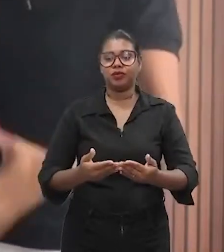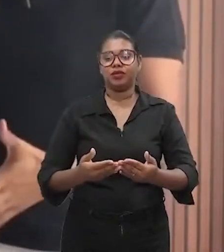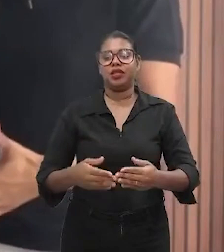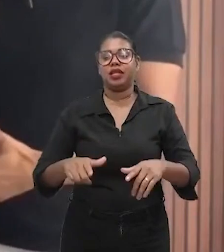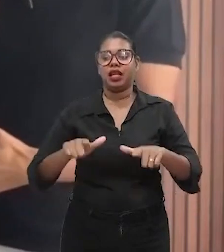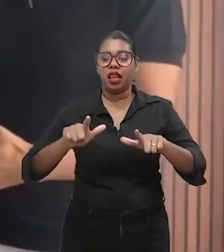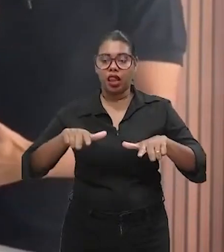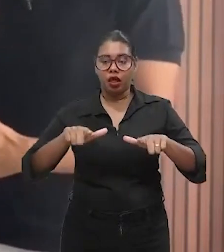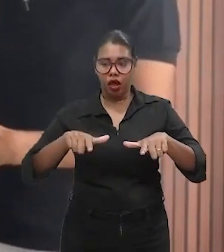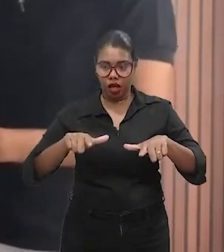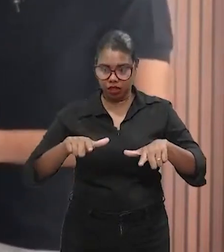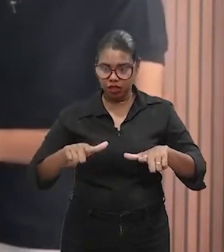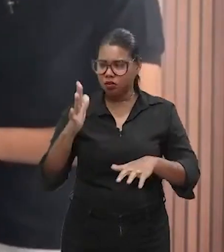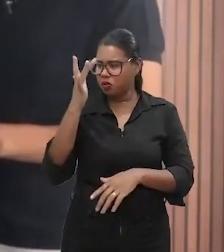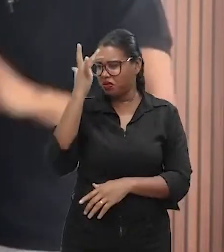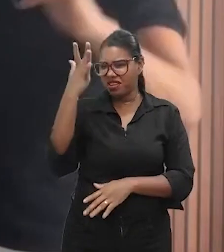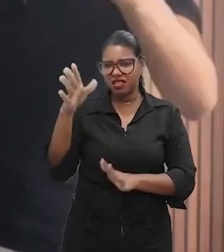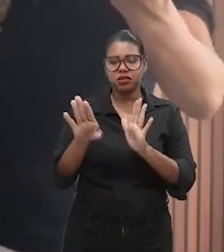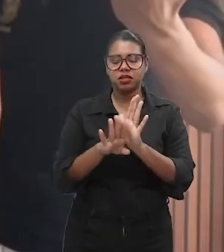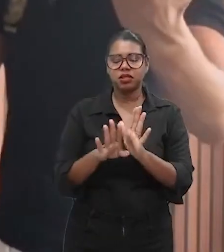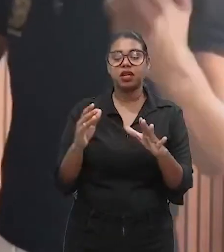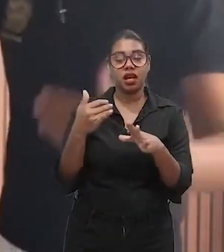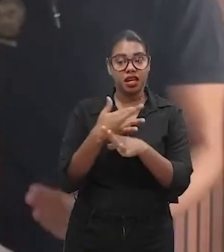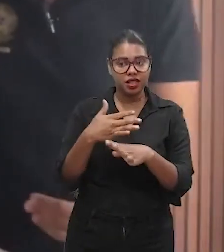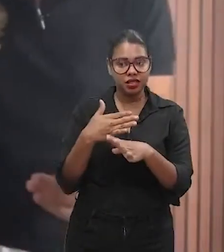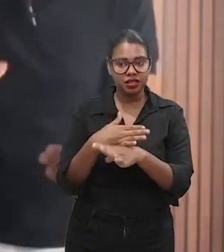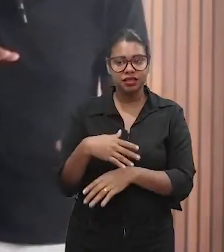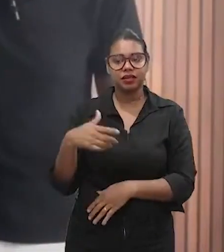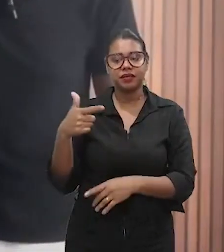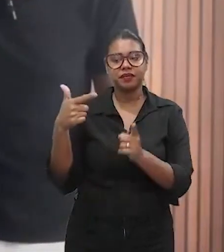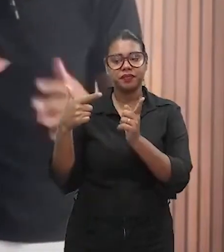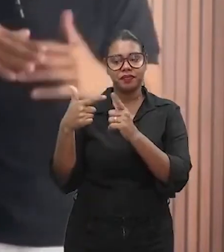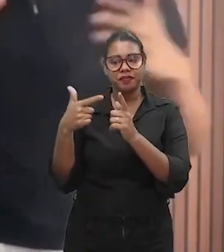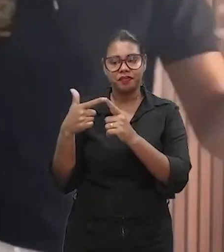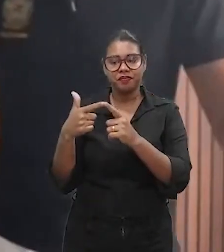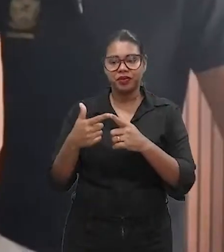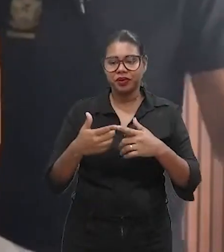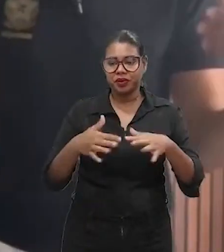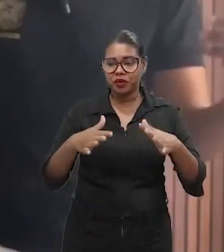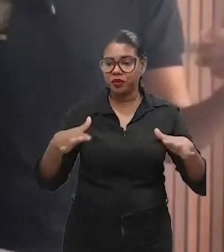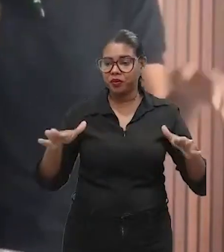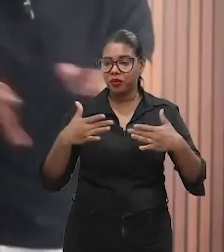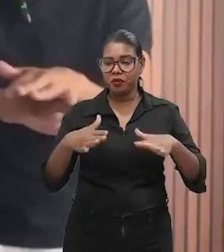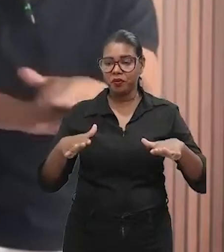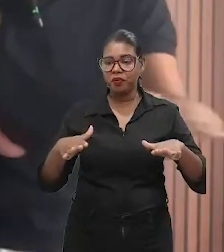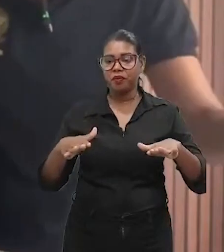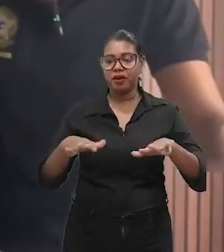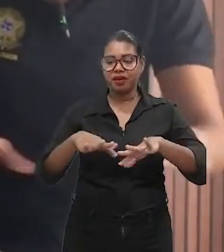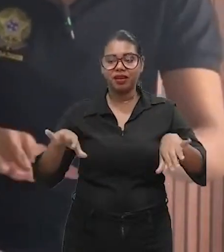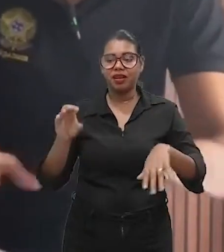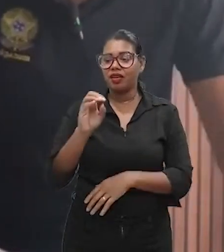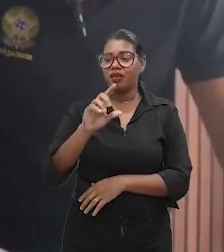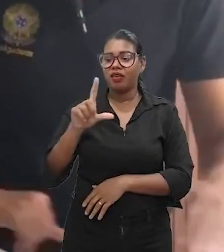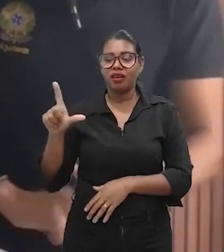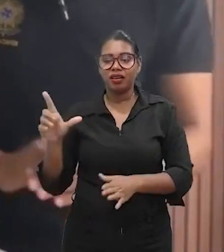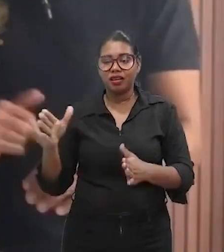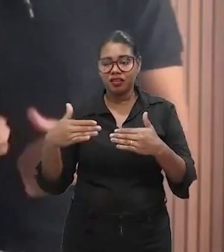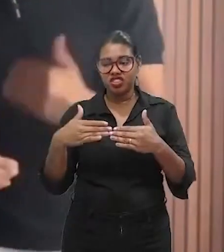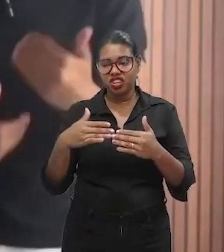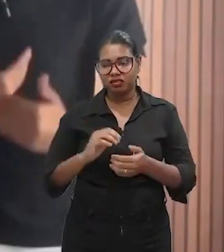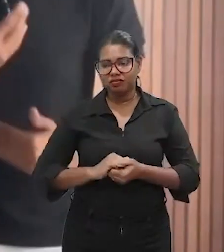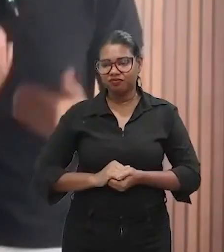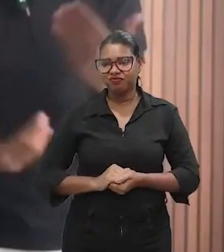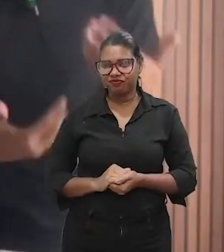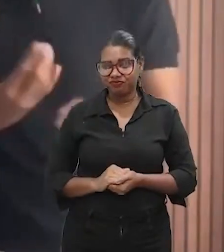localização ser muito mais fácil para chegar em Recife. E segundo, o mar do Recife é mar aberto. Já o de Olinda é um mar